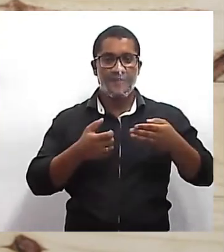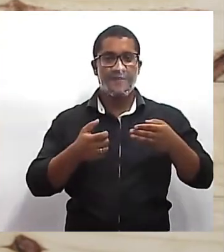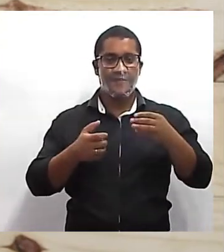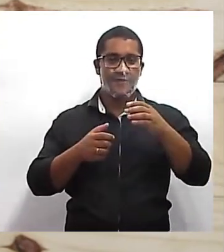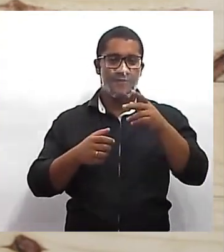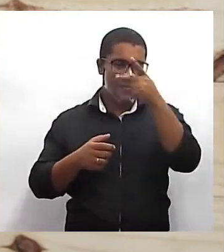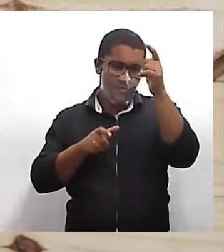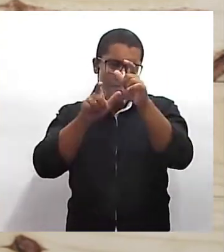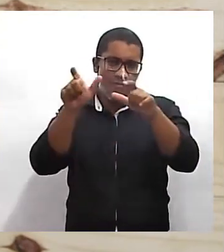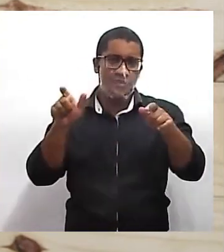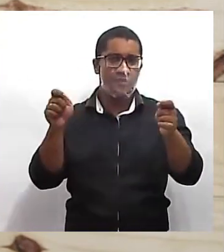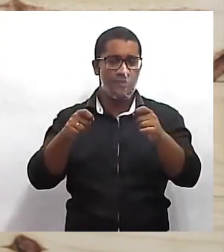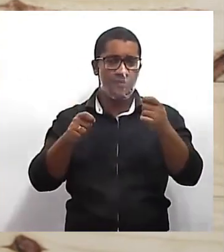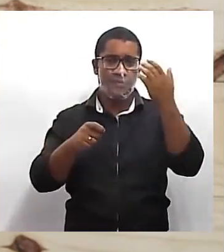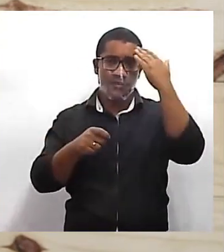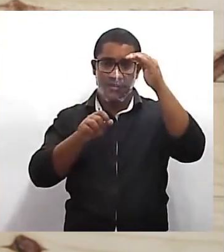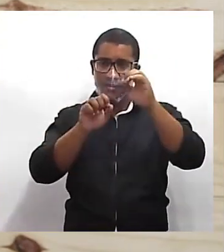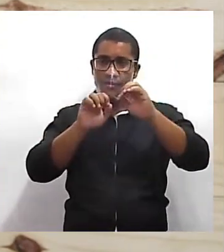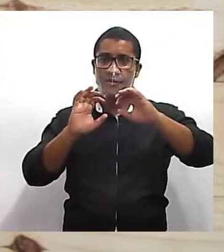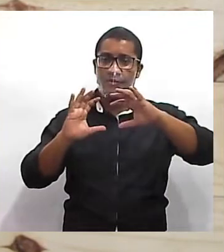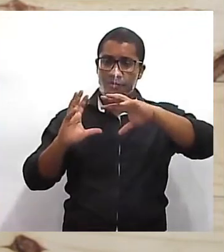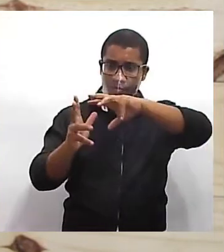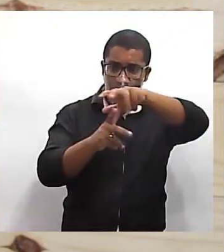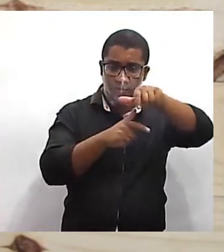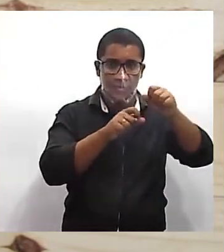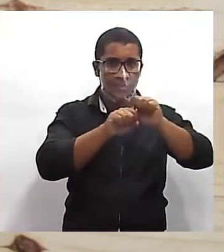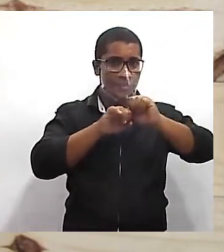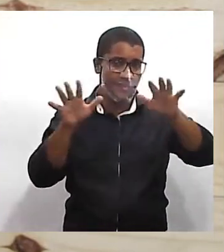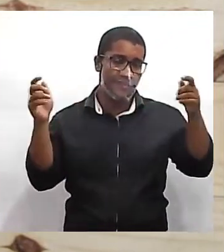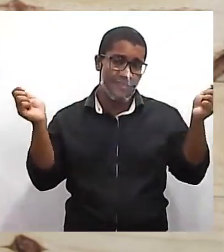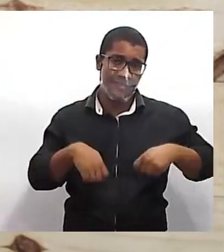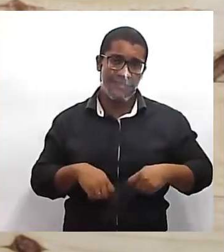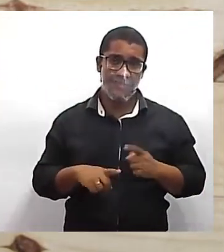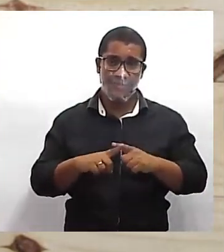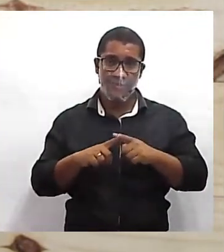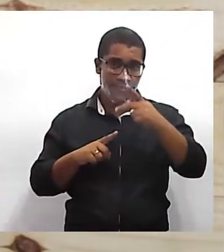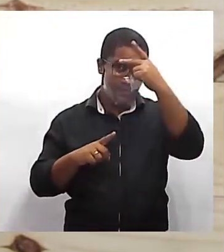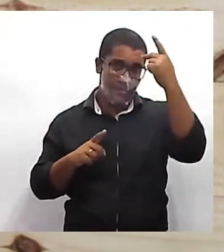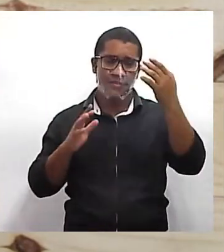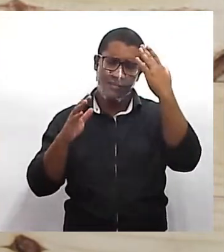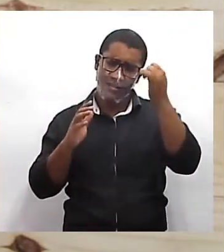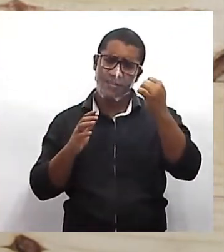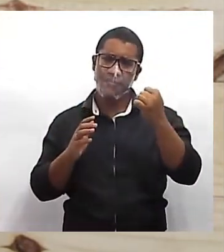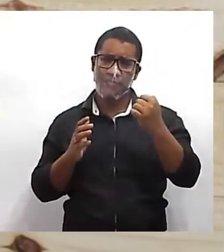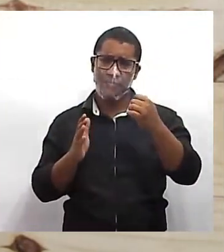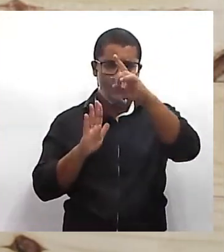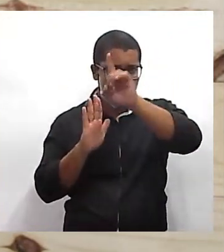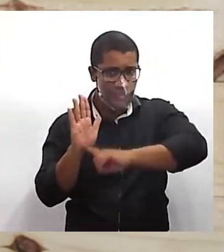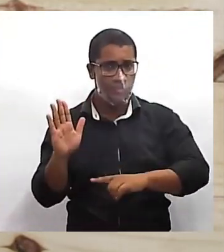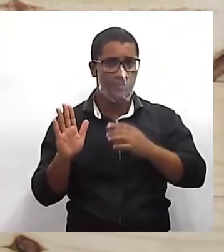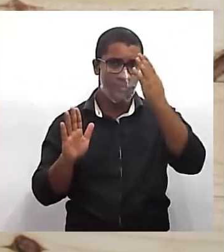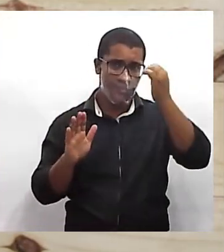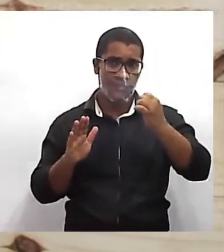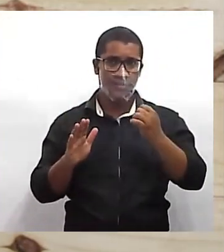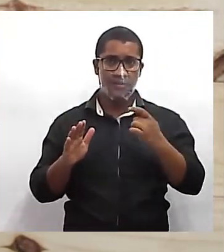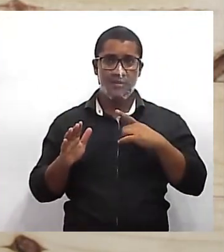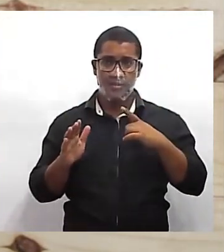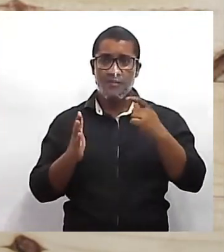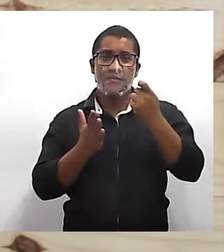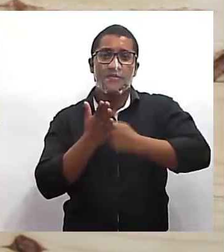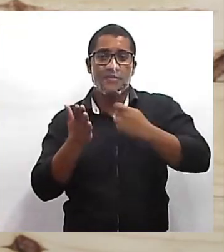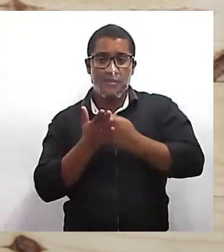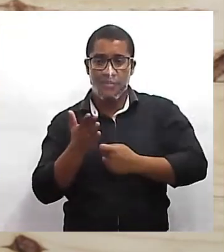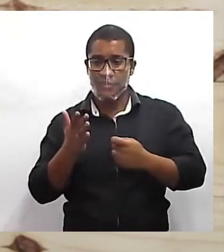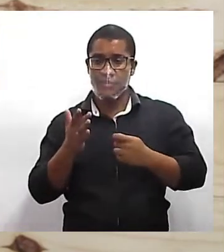o mundo. Por que fortalece a democracia e a cidadania? Porque são pessoas que sabem de seus direitos, pessoas que sabem a quem reivindicar,